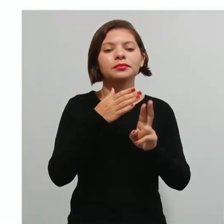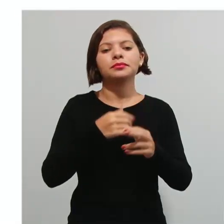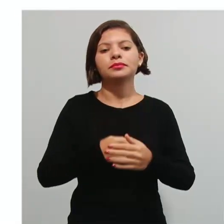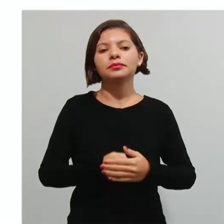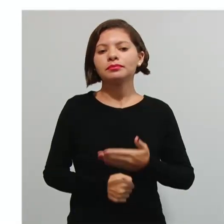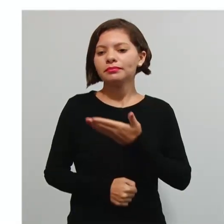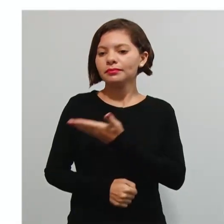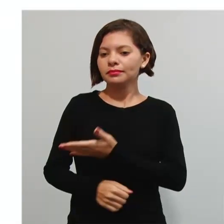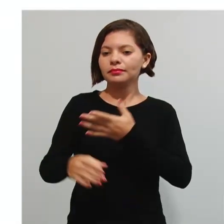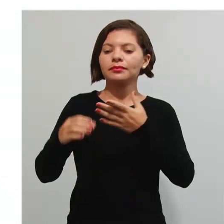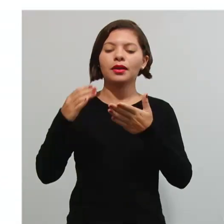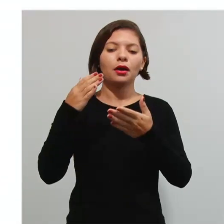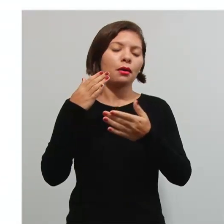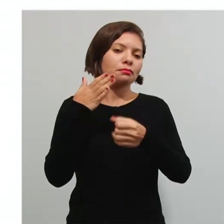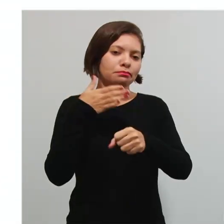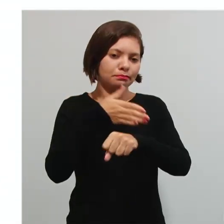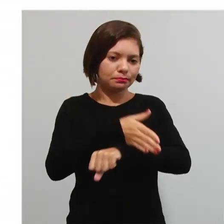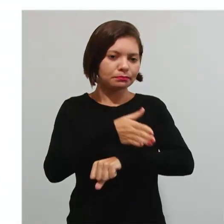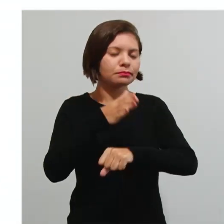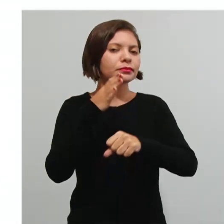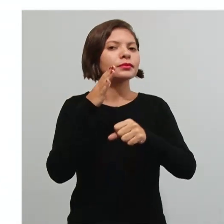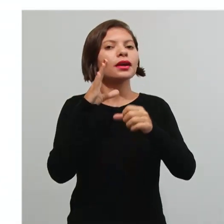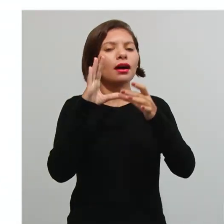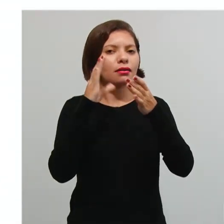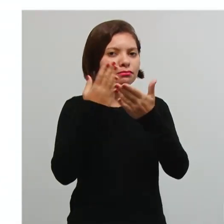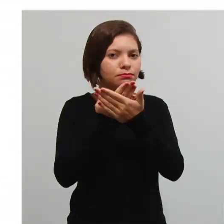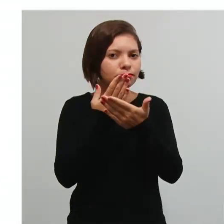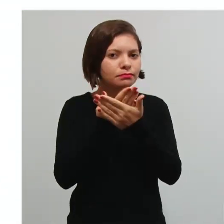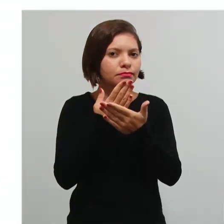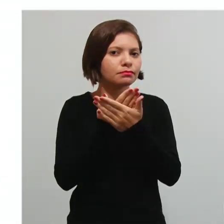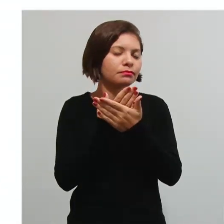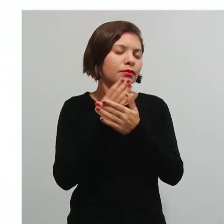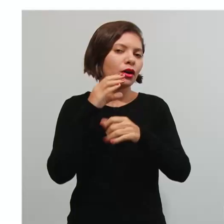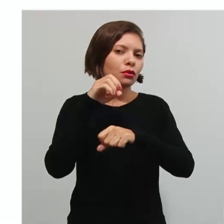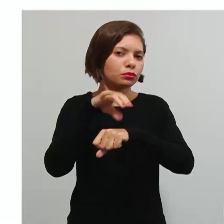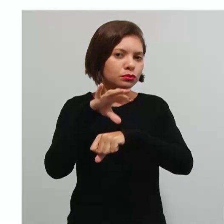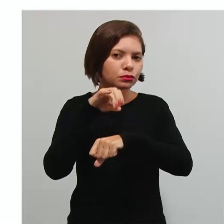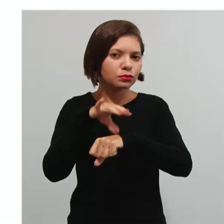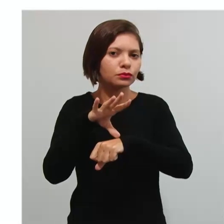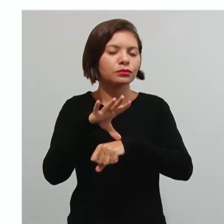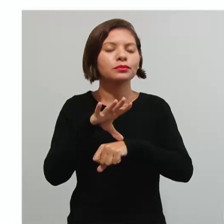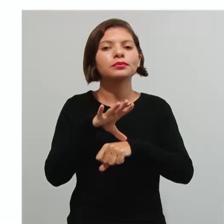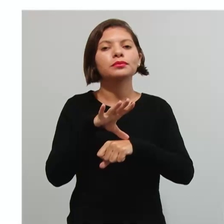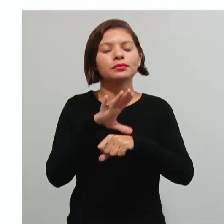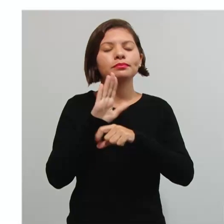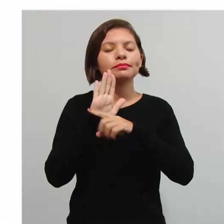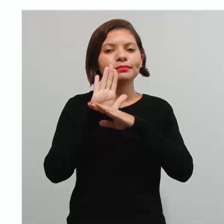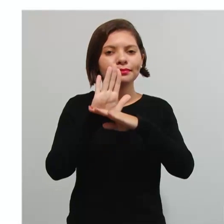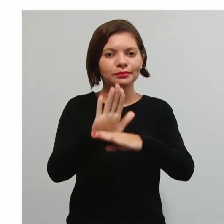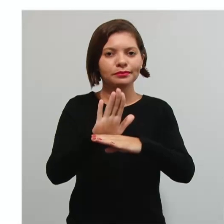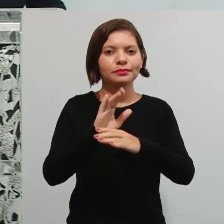da República e outros manuais aí que servem para consulta.